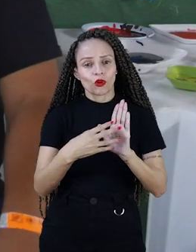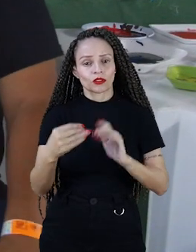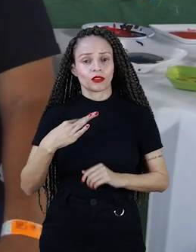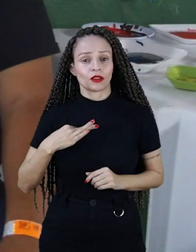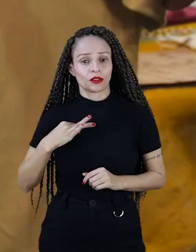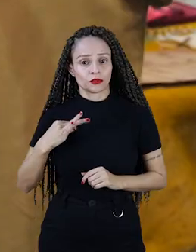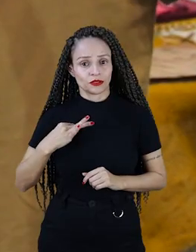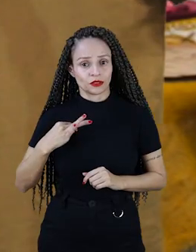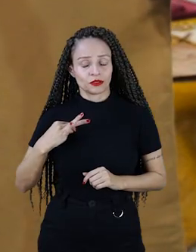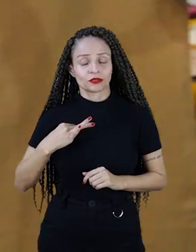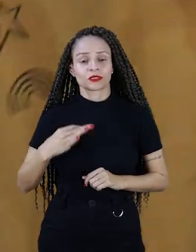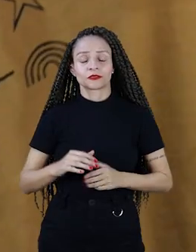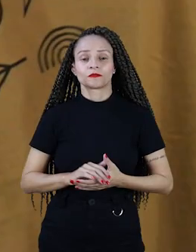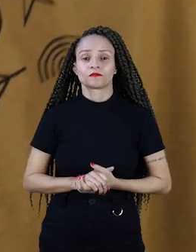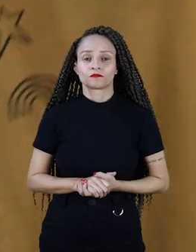modelo de camiseta, né?